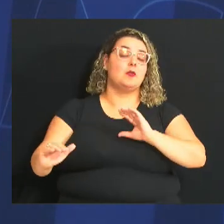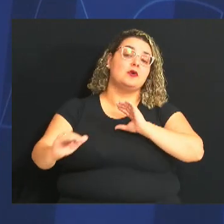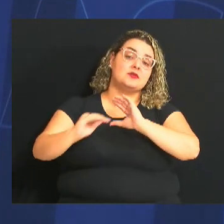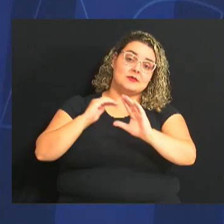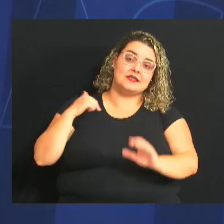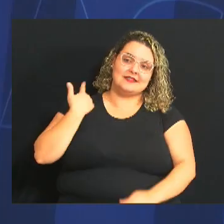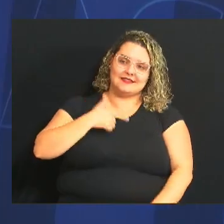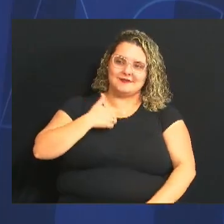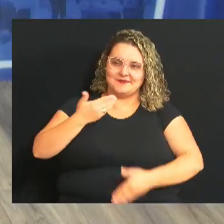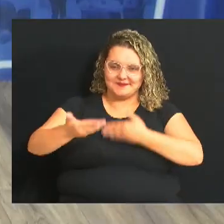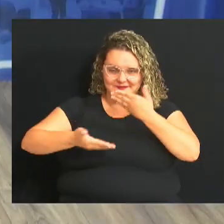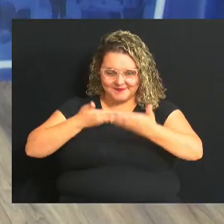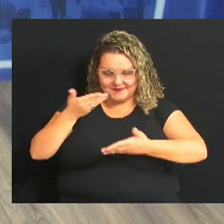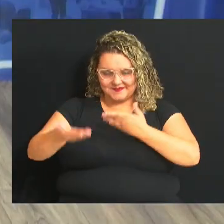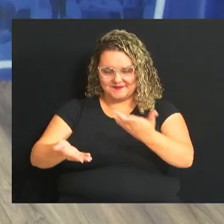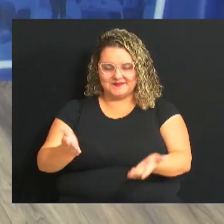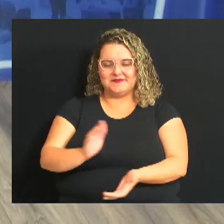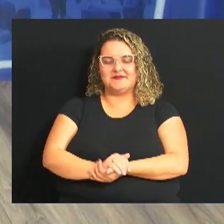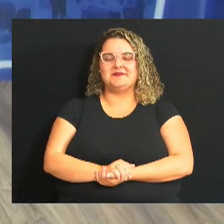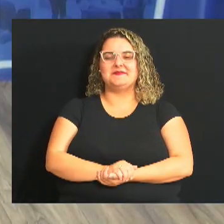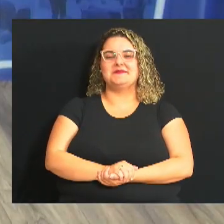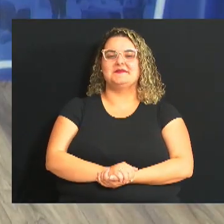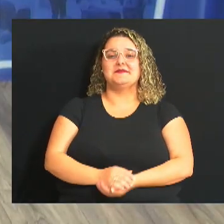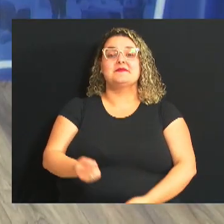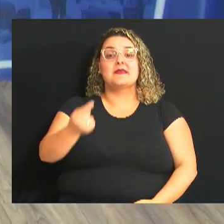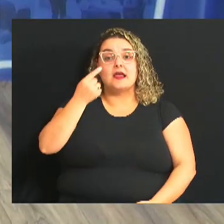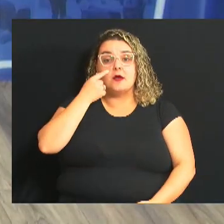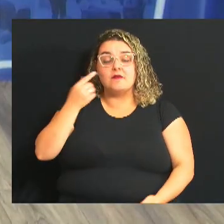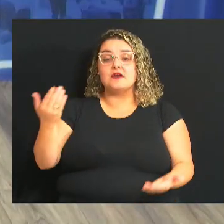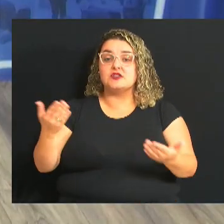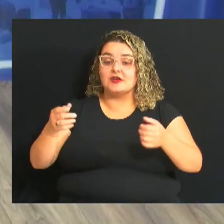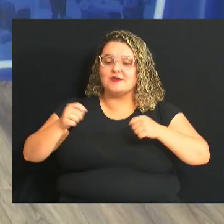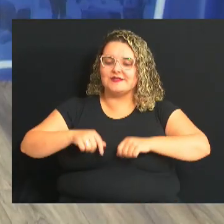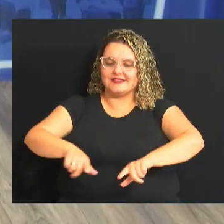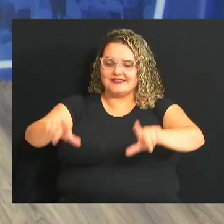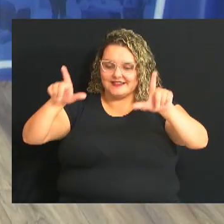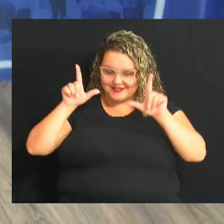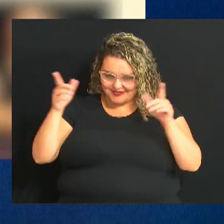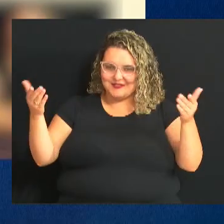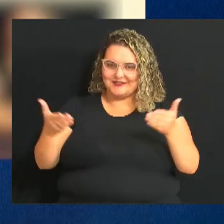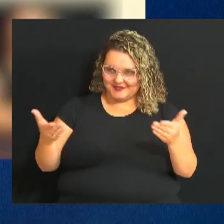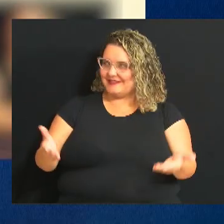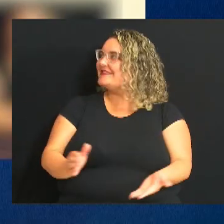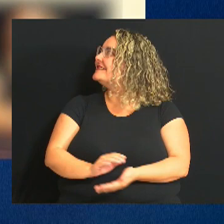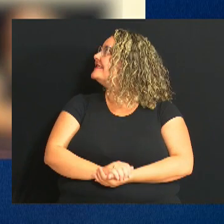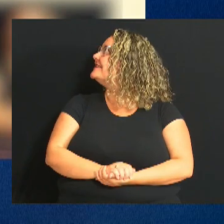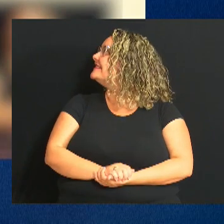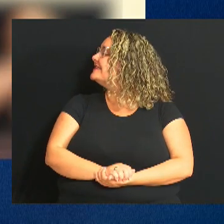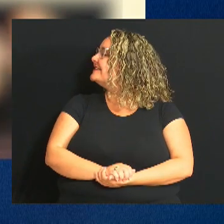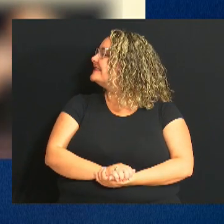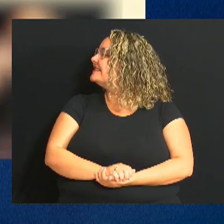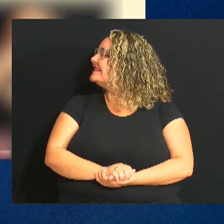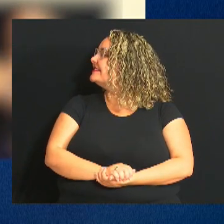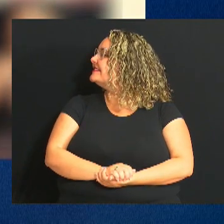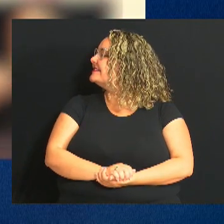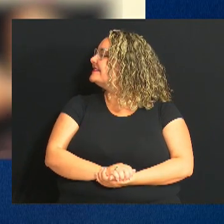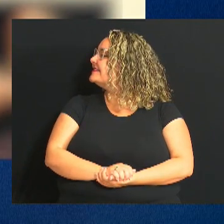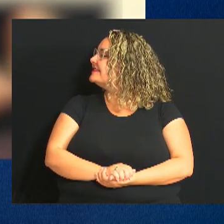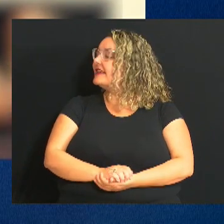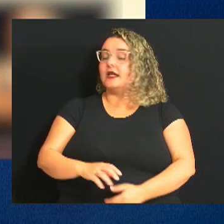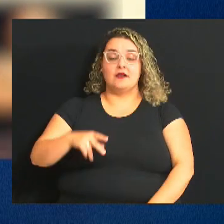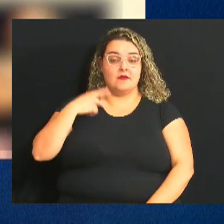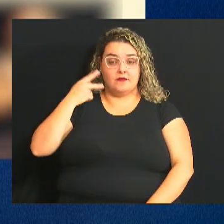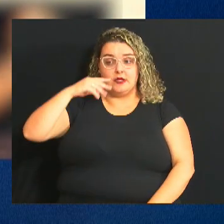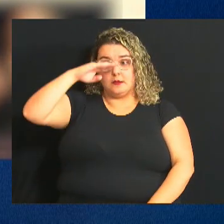a sua mensagem. Confira a partir de agora os destaques de hoje. O vereador Marcelo